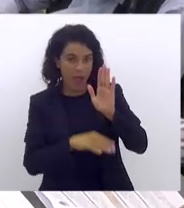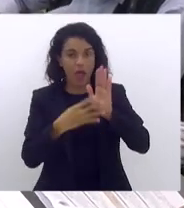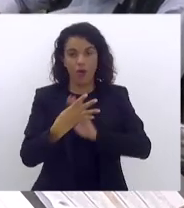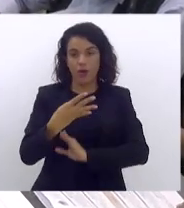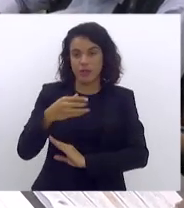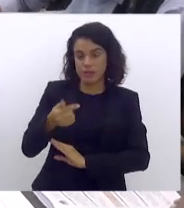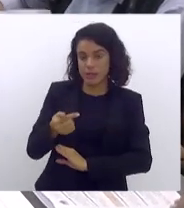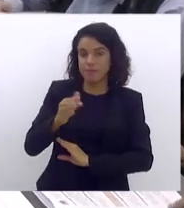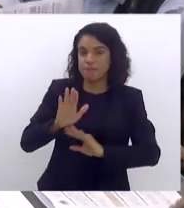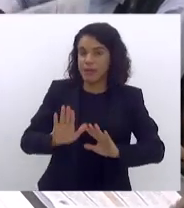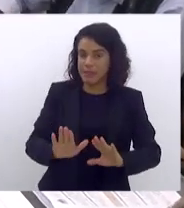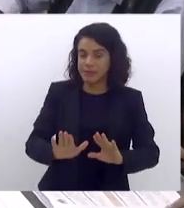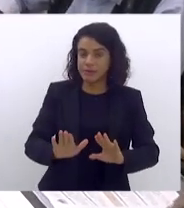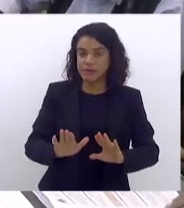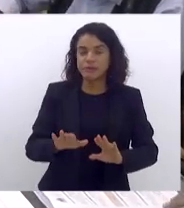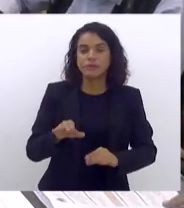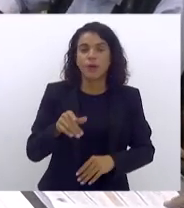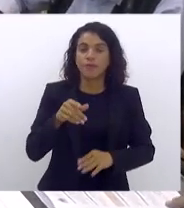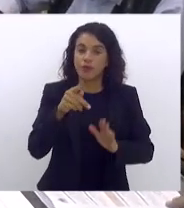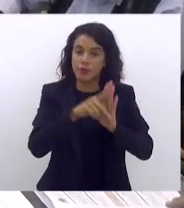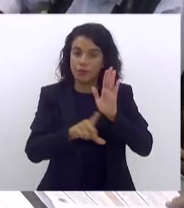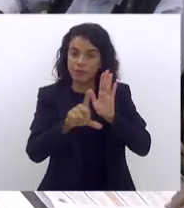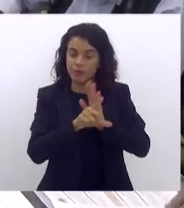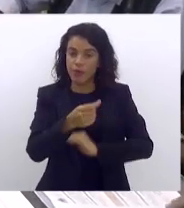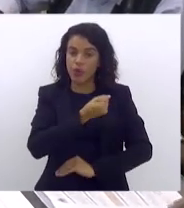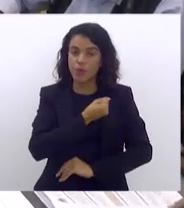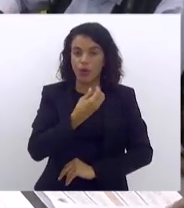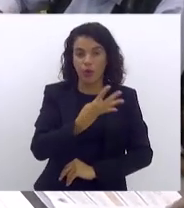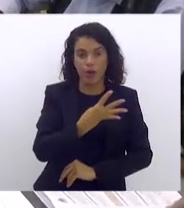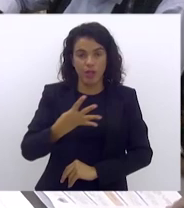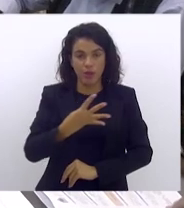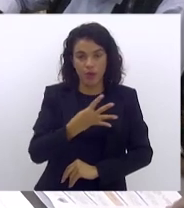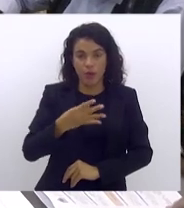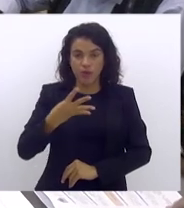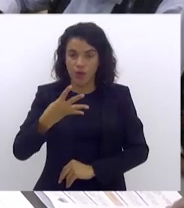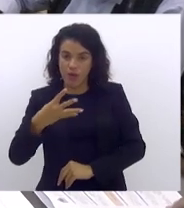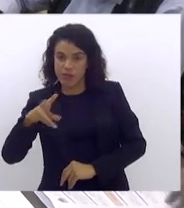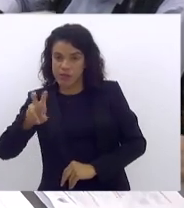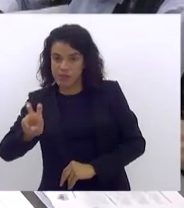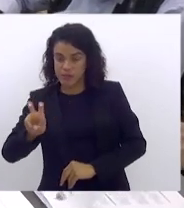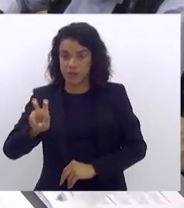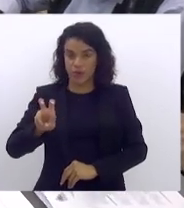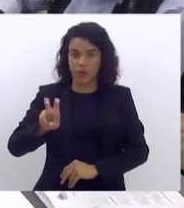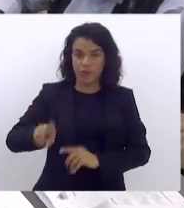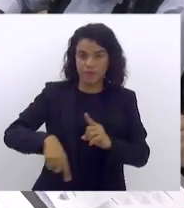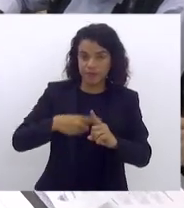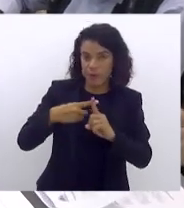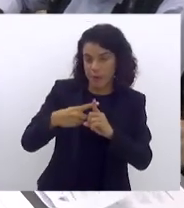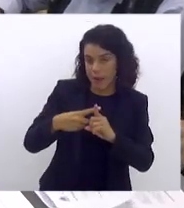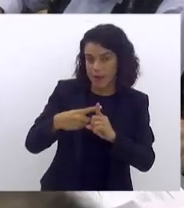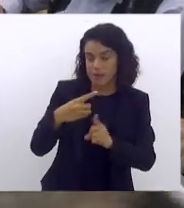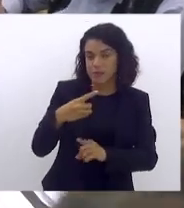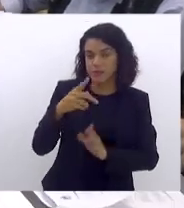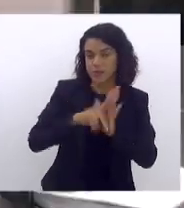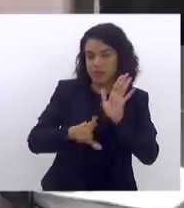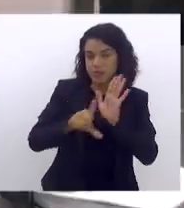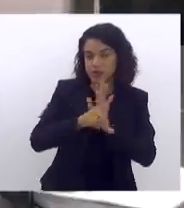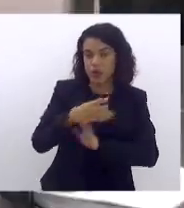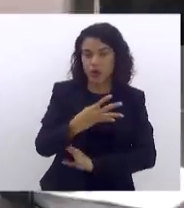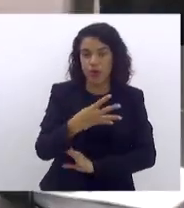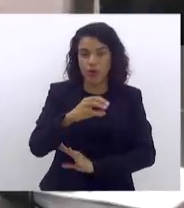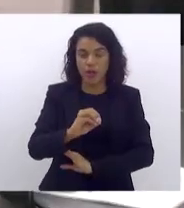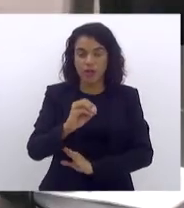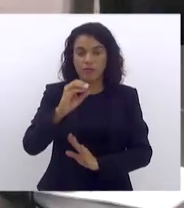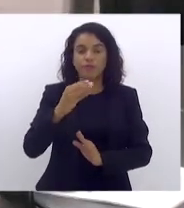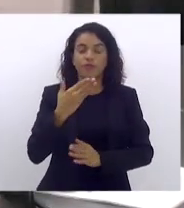sendo que os projetos de número 44, 45 e o projeto de número 40